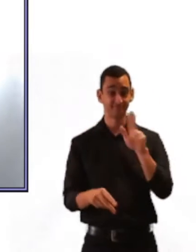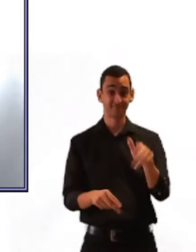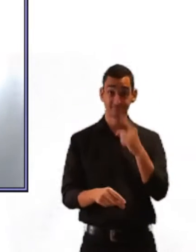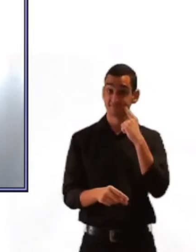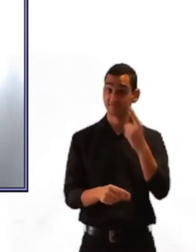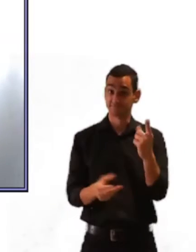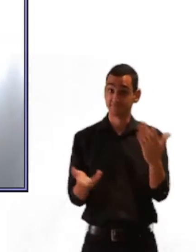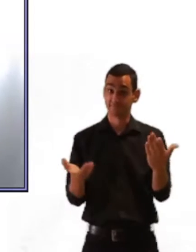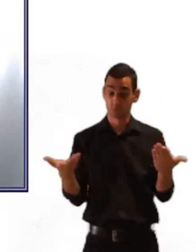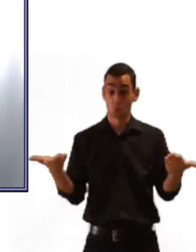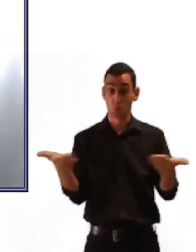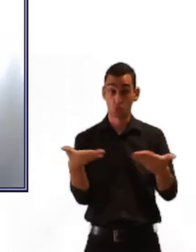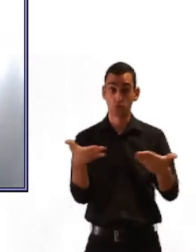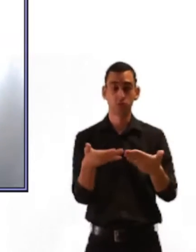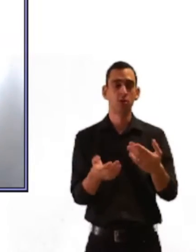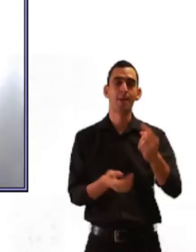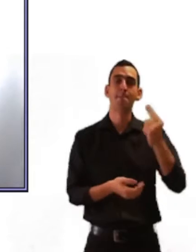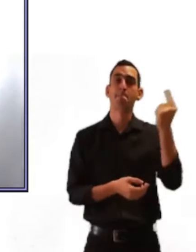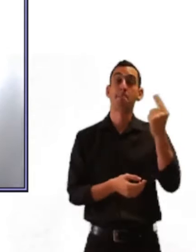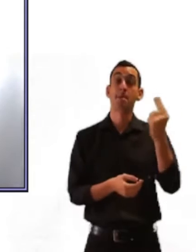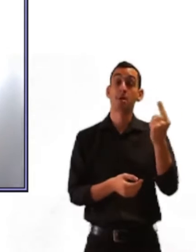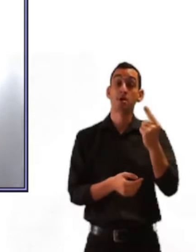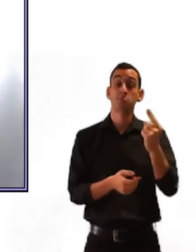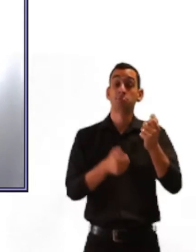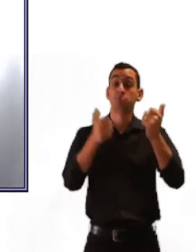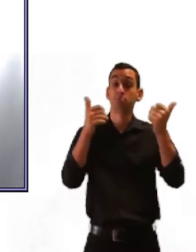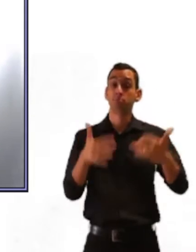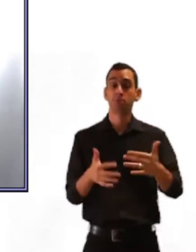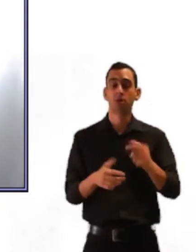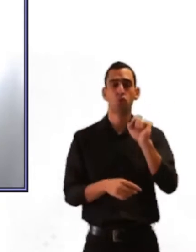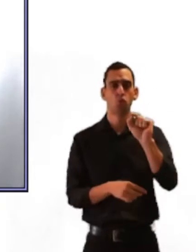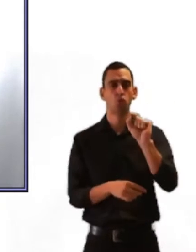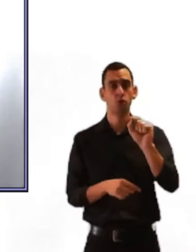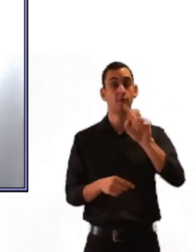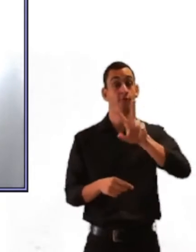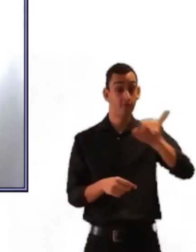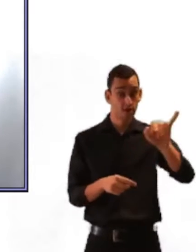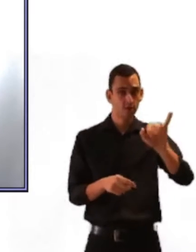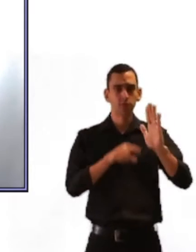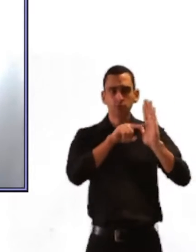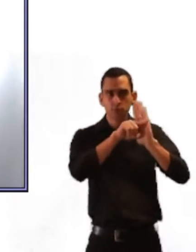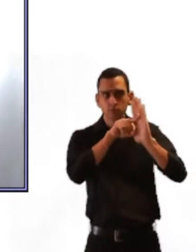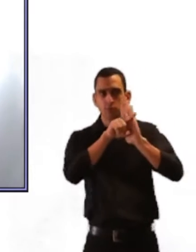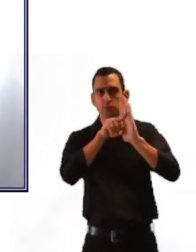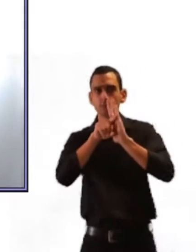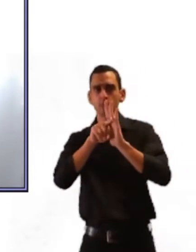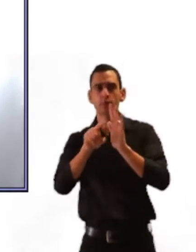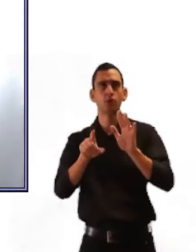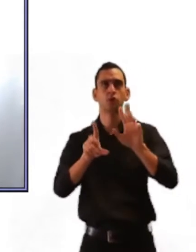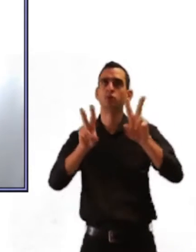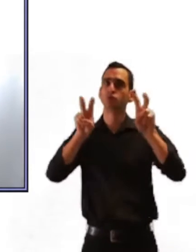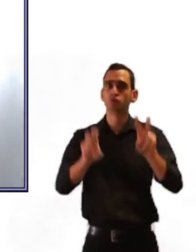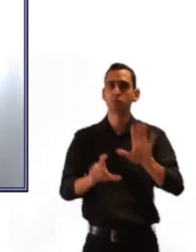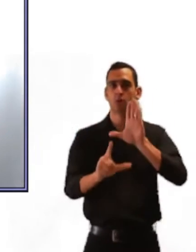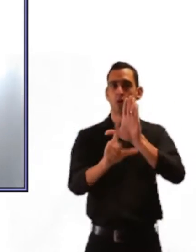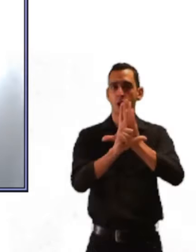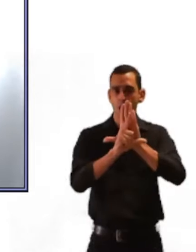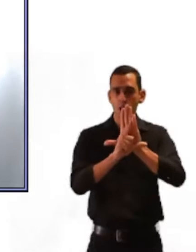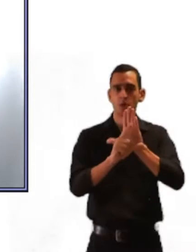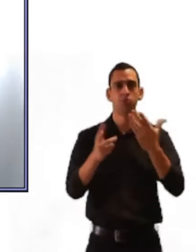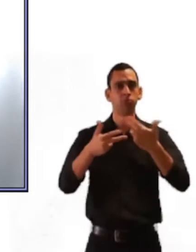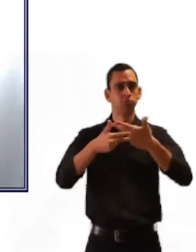ponto que a gente já vai problematizar aqui, com base nessa análise de lei, né, de material